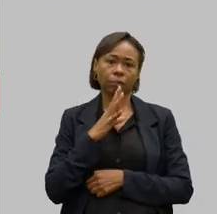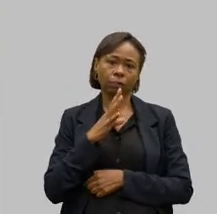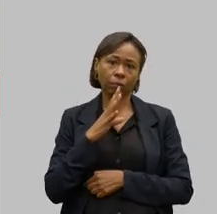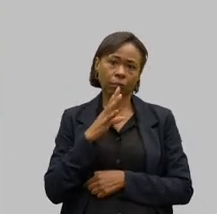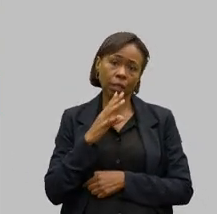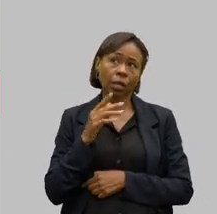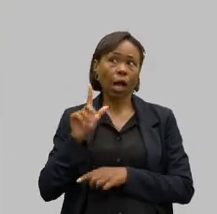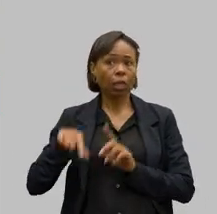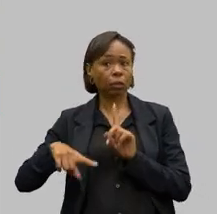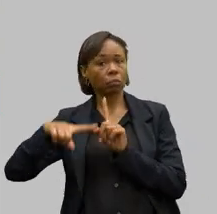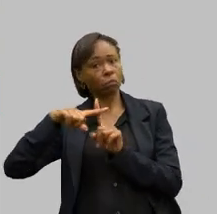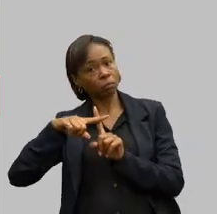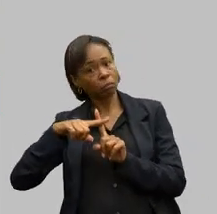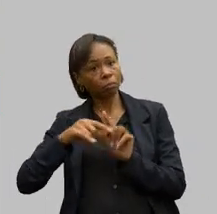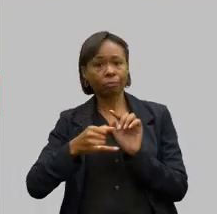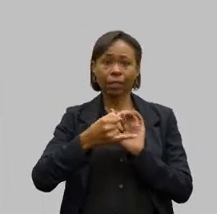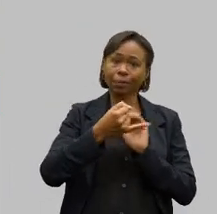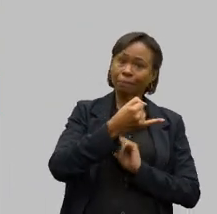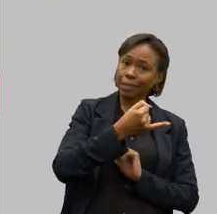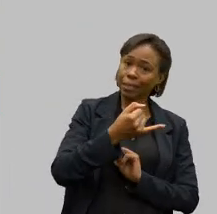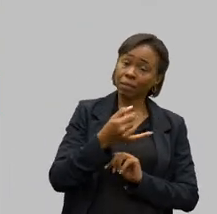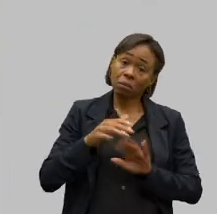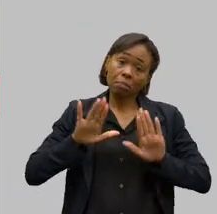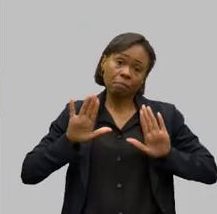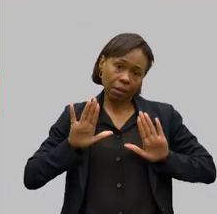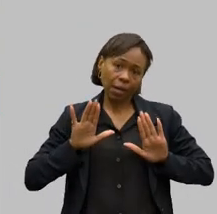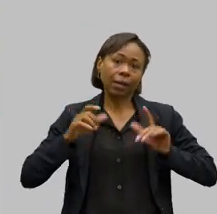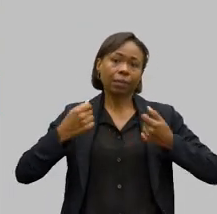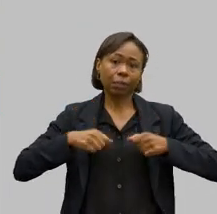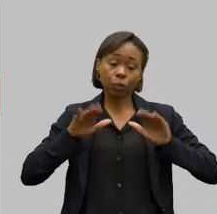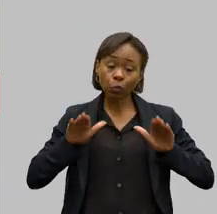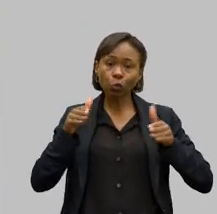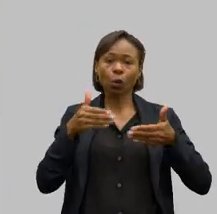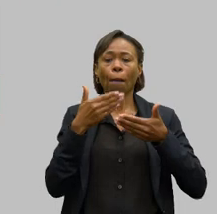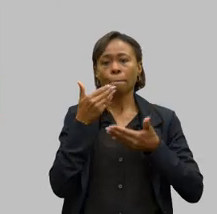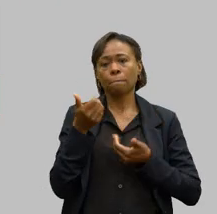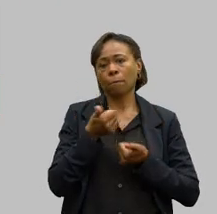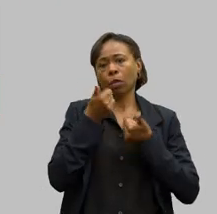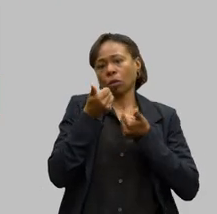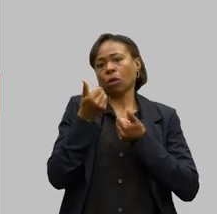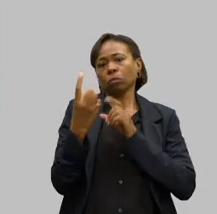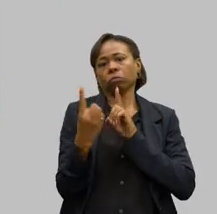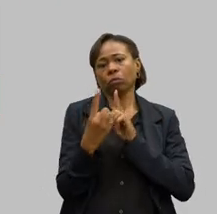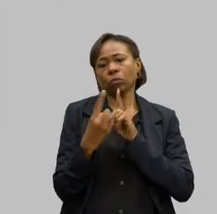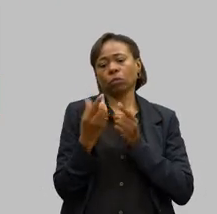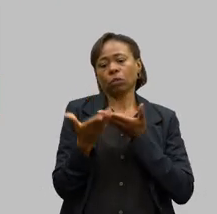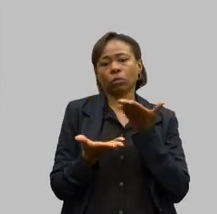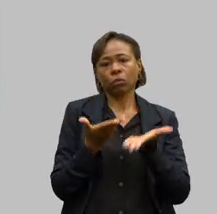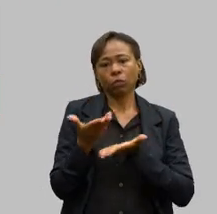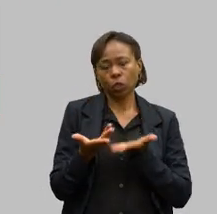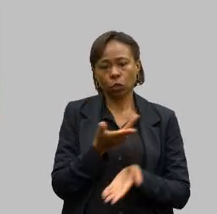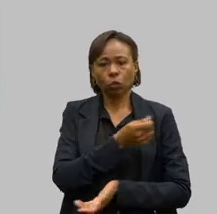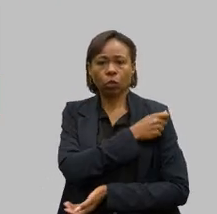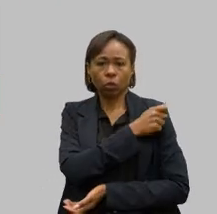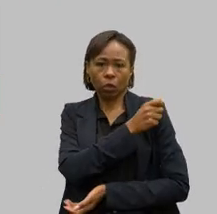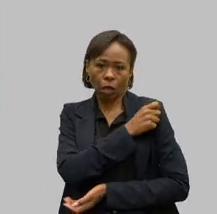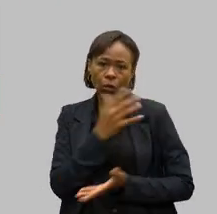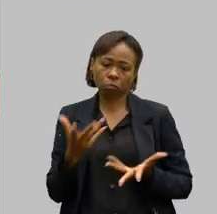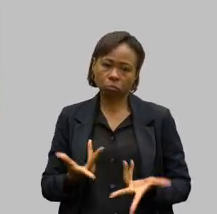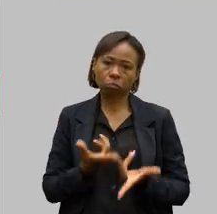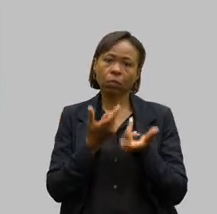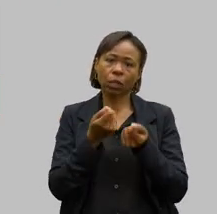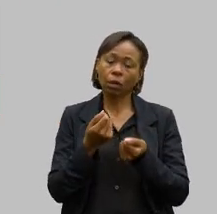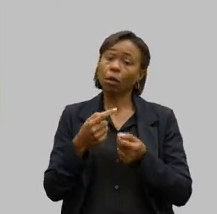favoráveis ou contrárias, mas que seja em prol do melhor atendimento e da melhor qualificação dos nossos estudantes. E é por isso que eu faço o